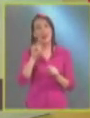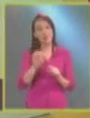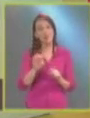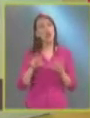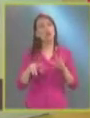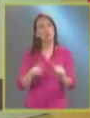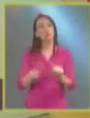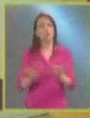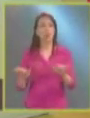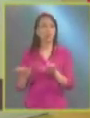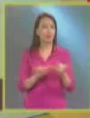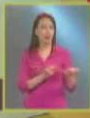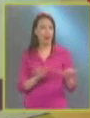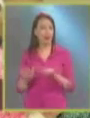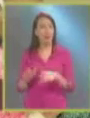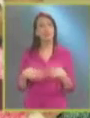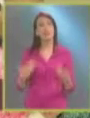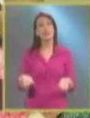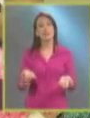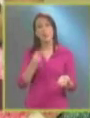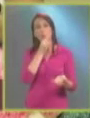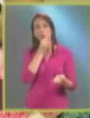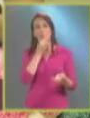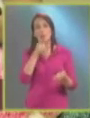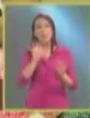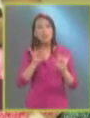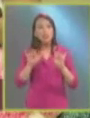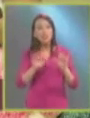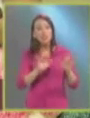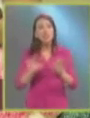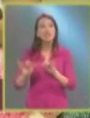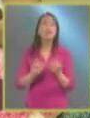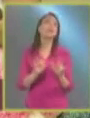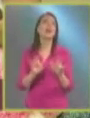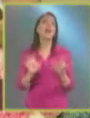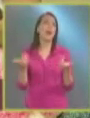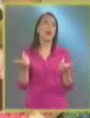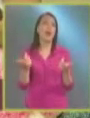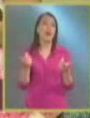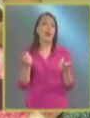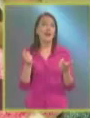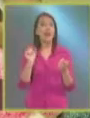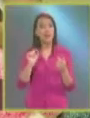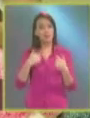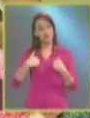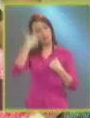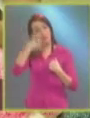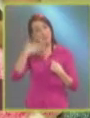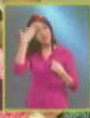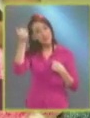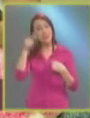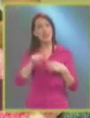então. Porque para digitar, você... não precisa. Quem sabe digitar tem o